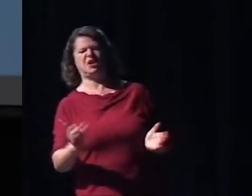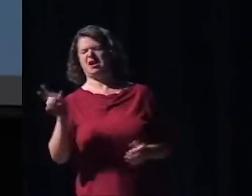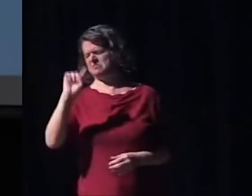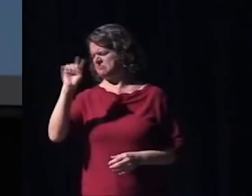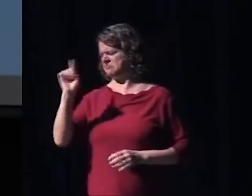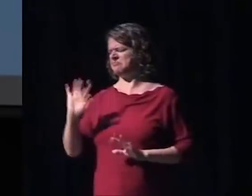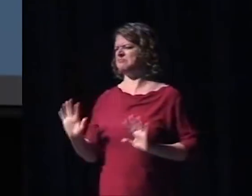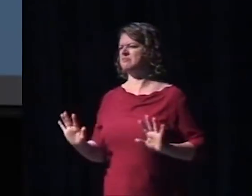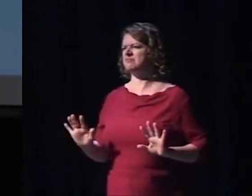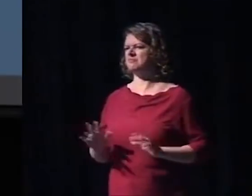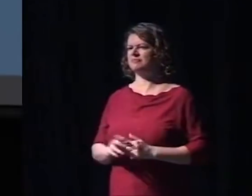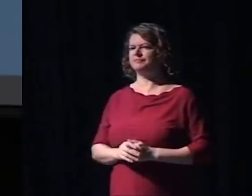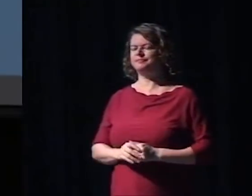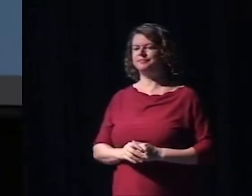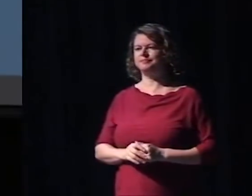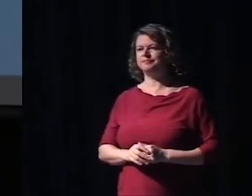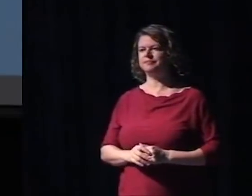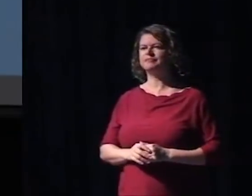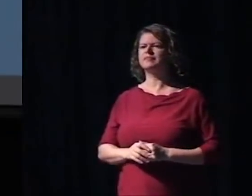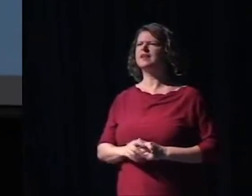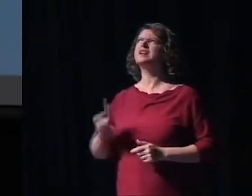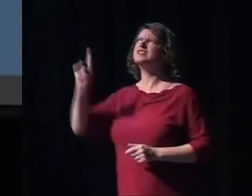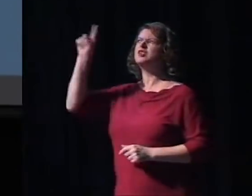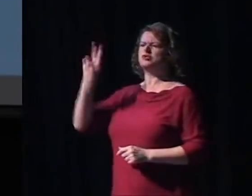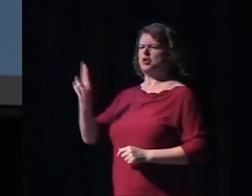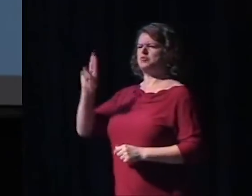mesmo, então eu posso pecar um pouco